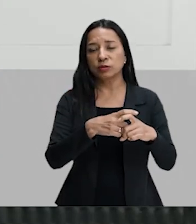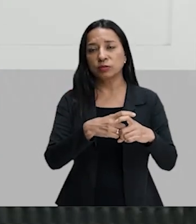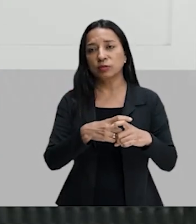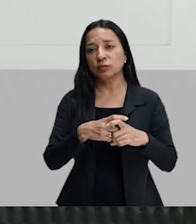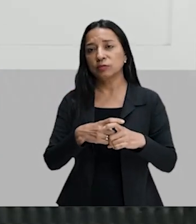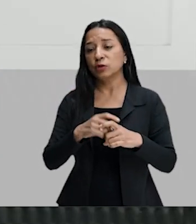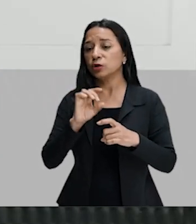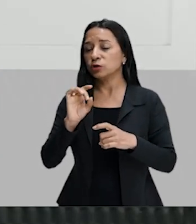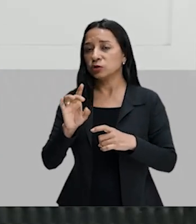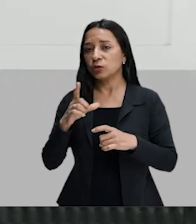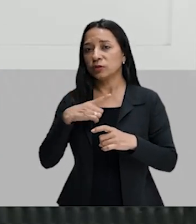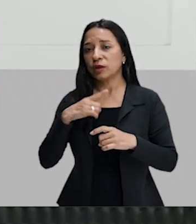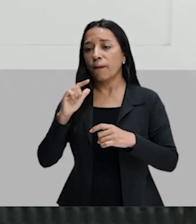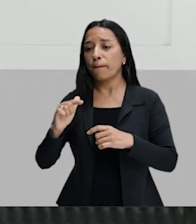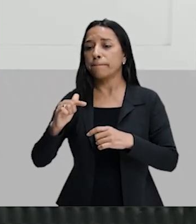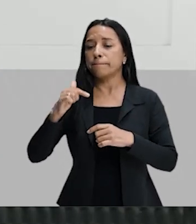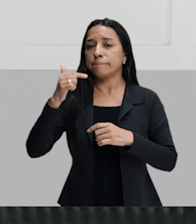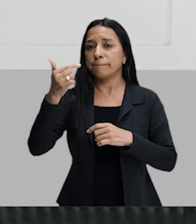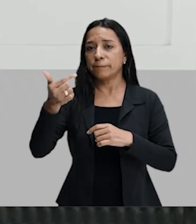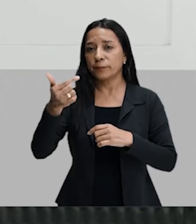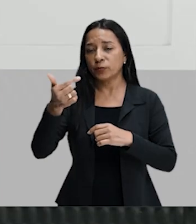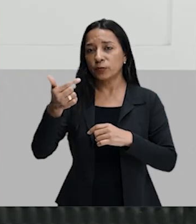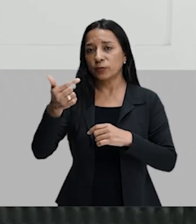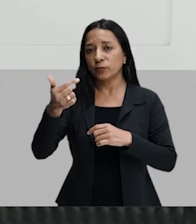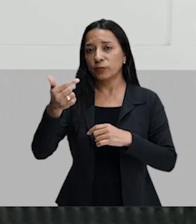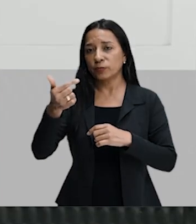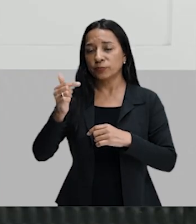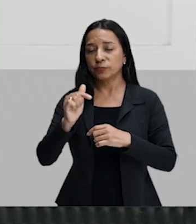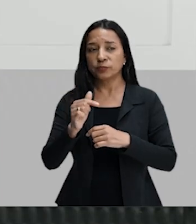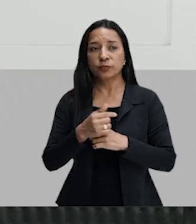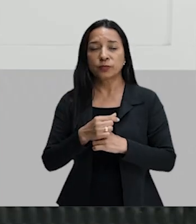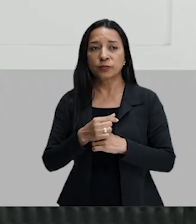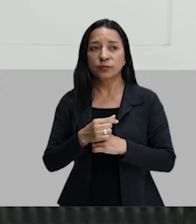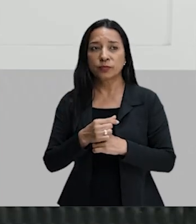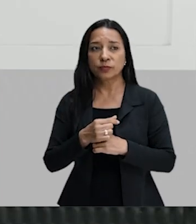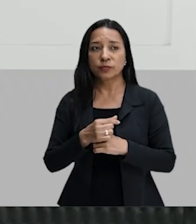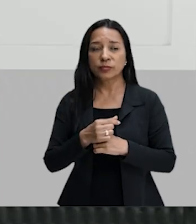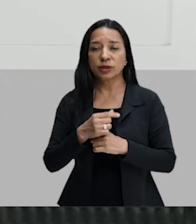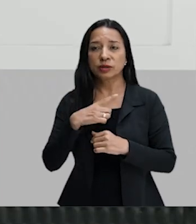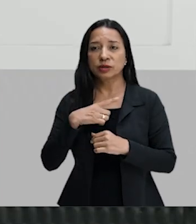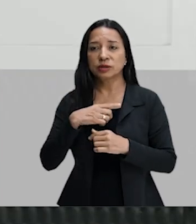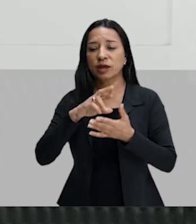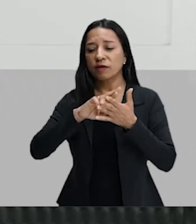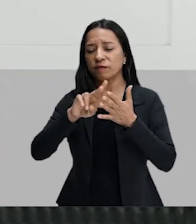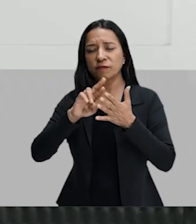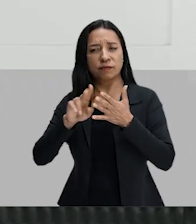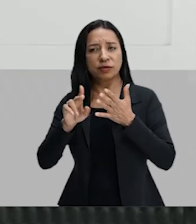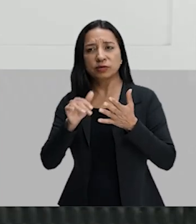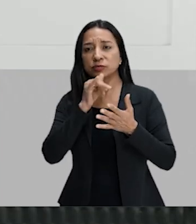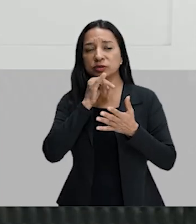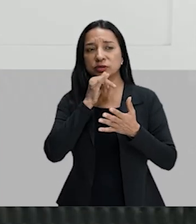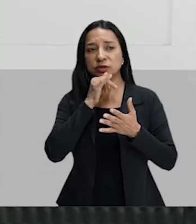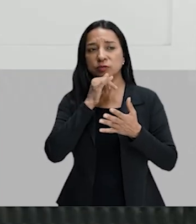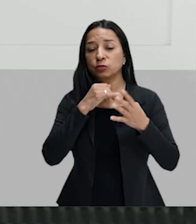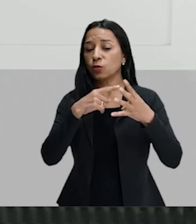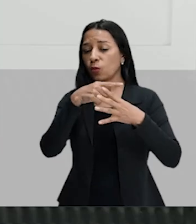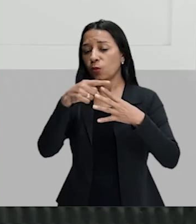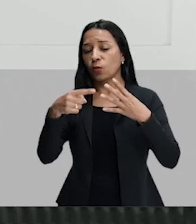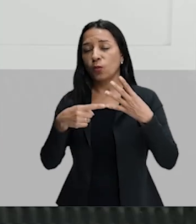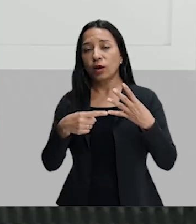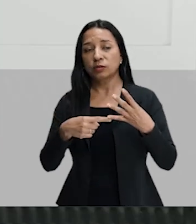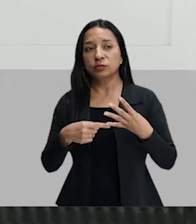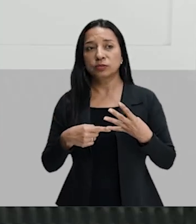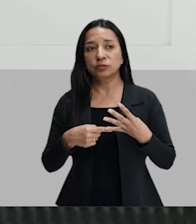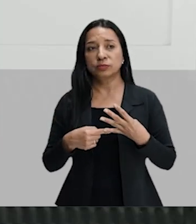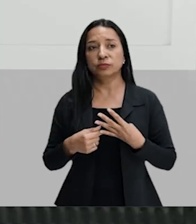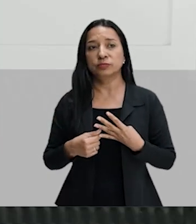dos termos do meu polinômio. Então eu coloquei vários exemplos aqui, ó. Tá? Tem 4 exemplos aqui. Polinômio